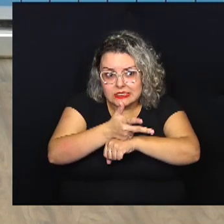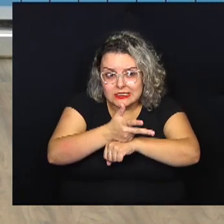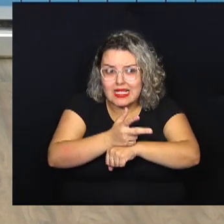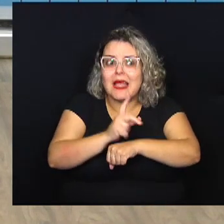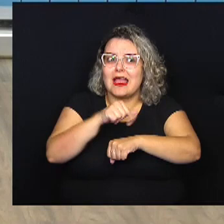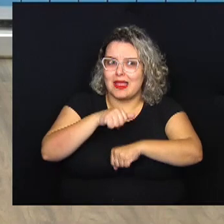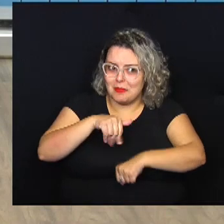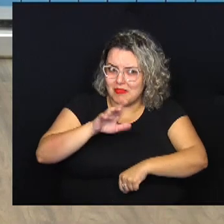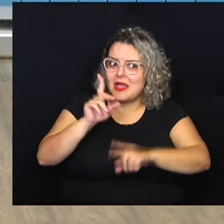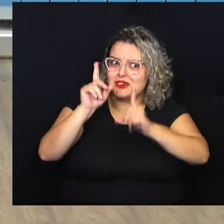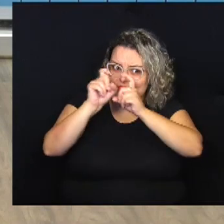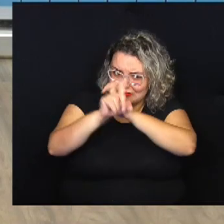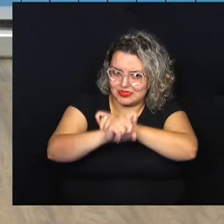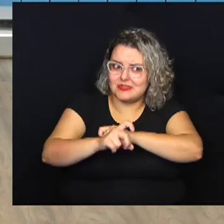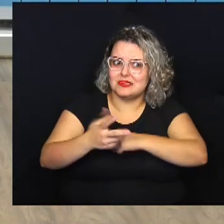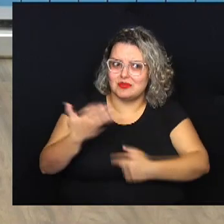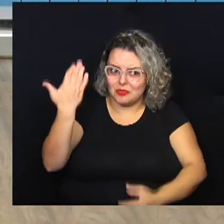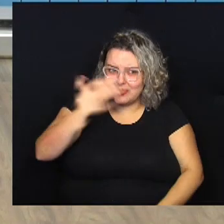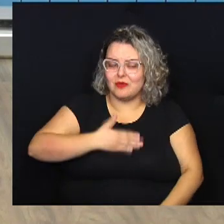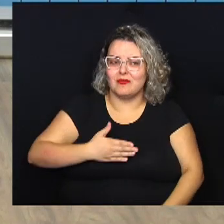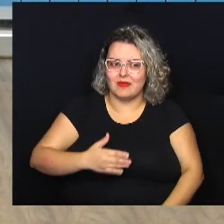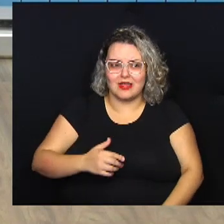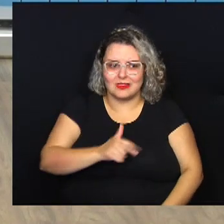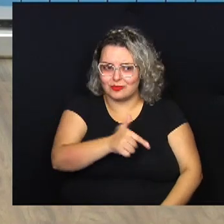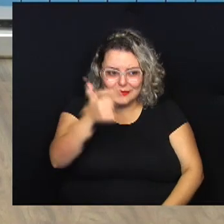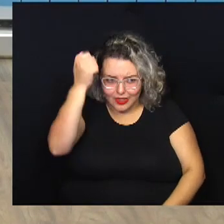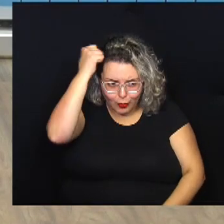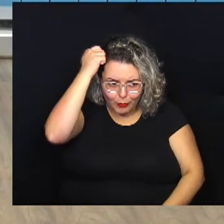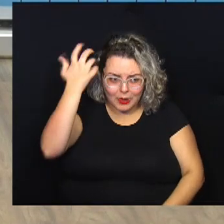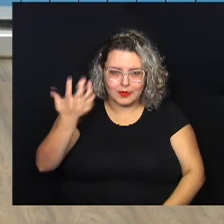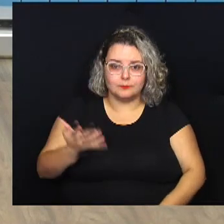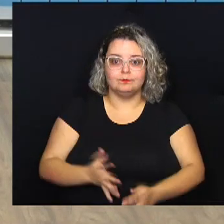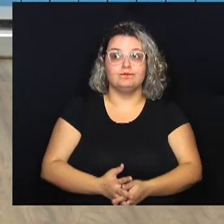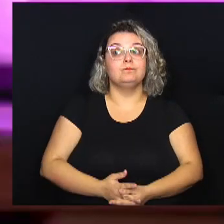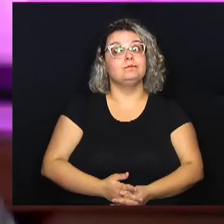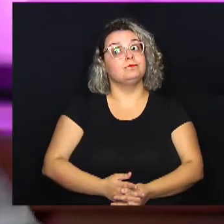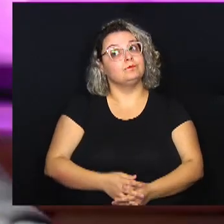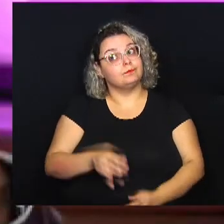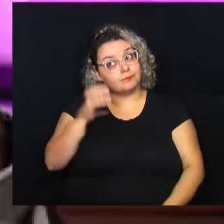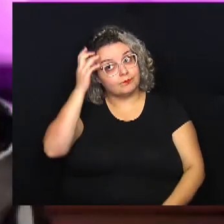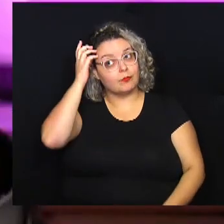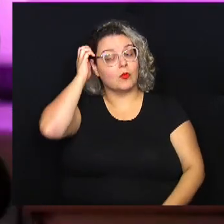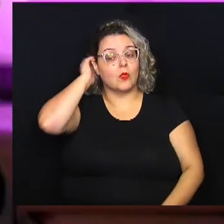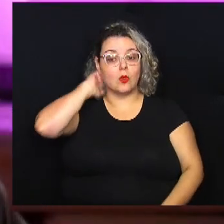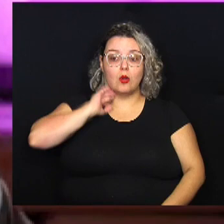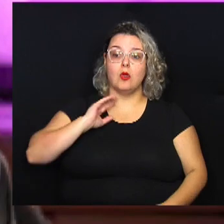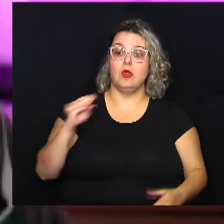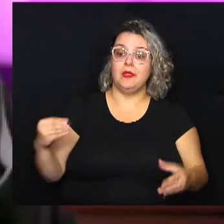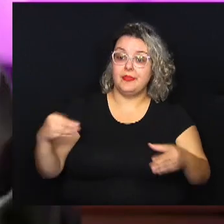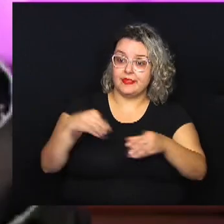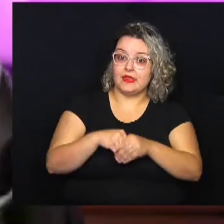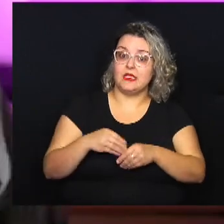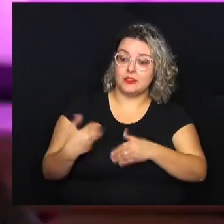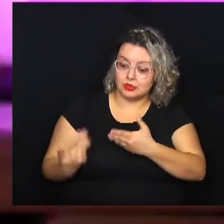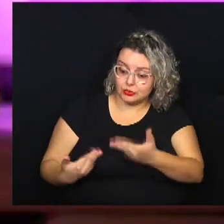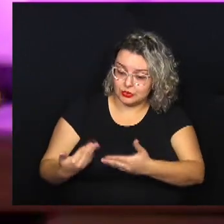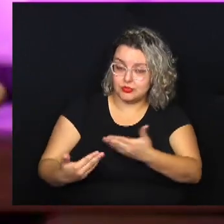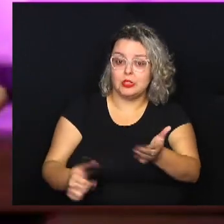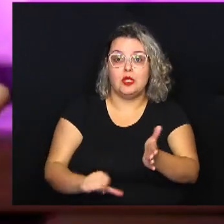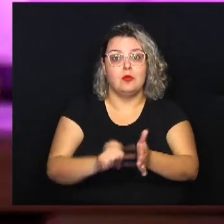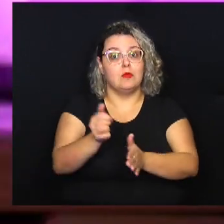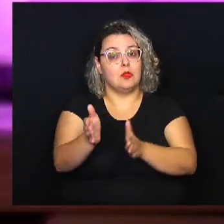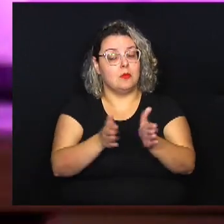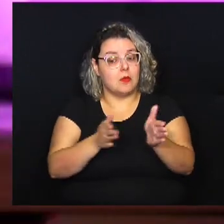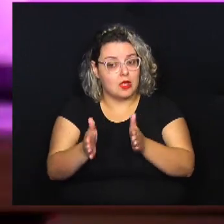muito mais complicado provar a inocência? Olha, falando dentro de um procedimento ali que provavelmente em um primeiro